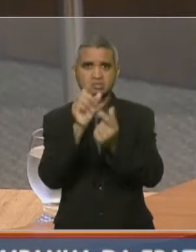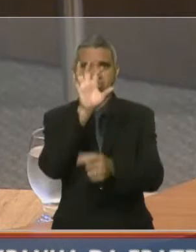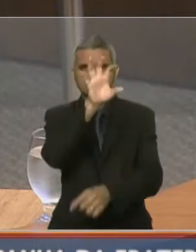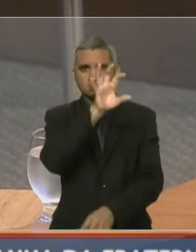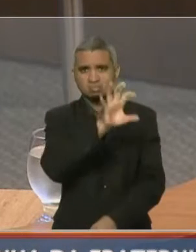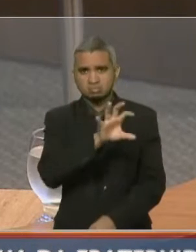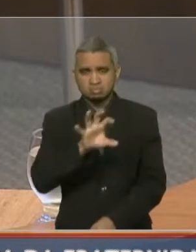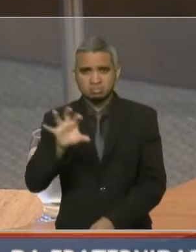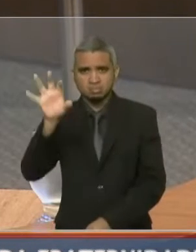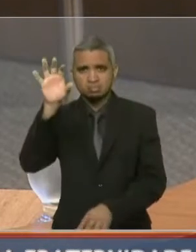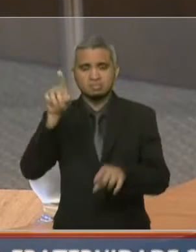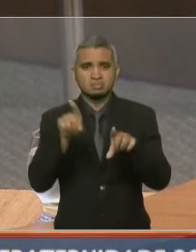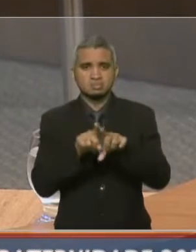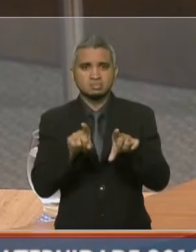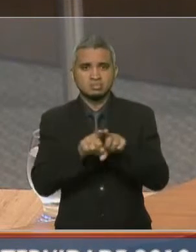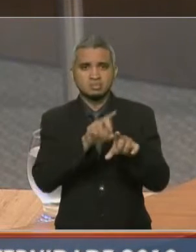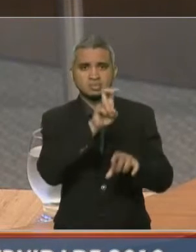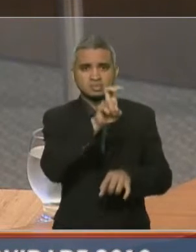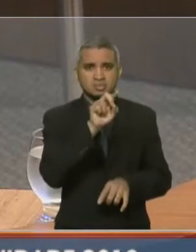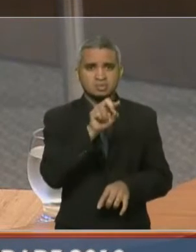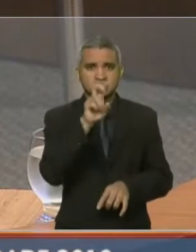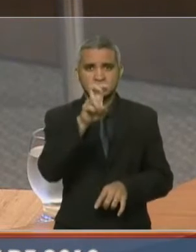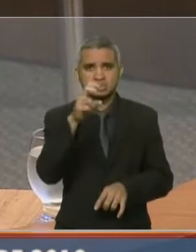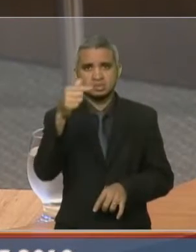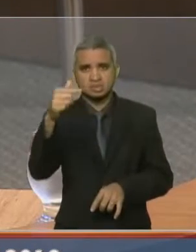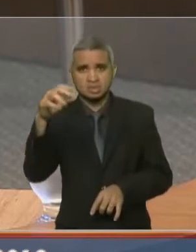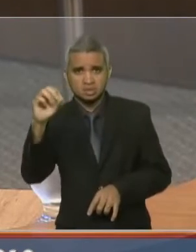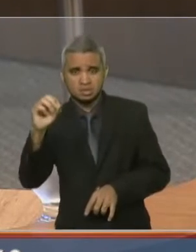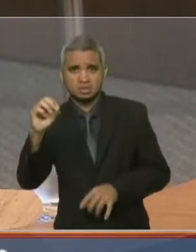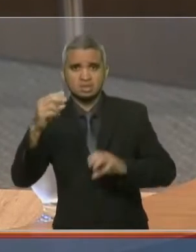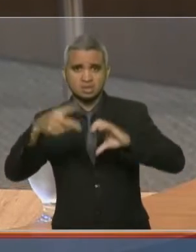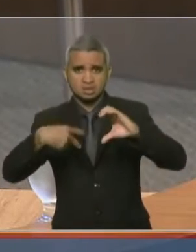5.570 câmaras municipais, com